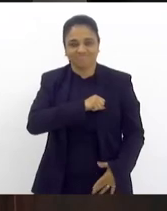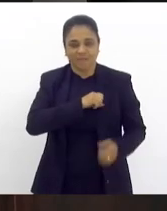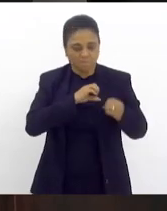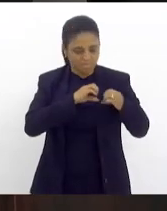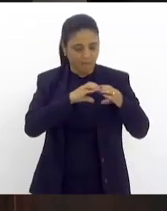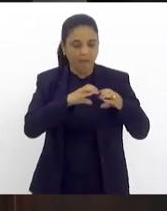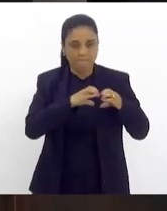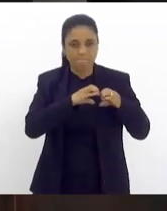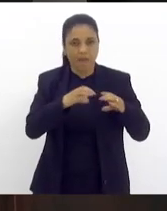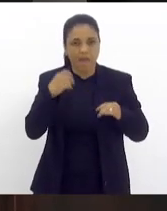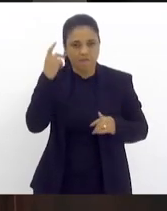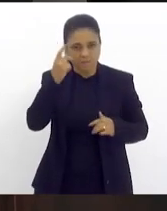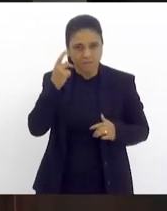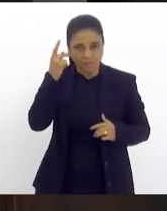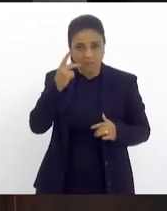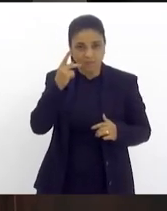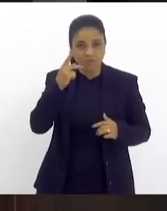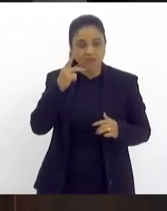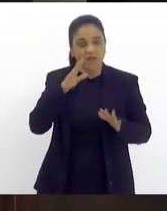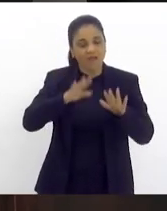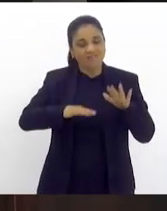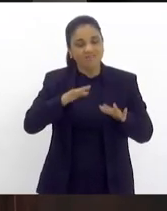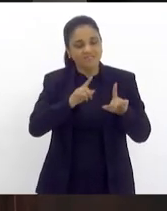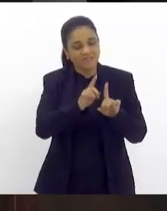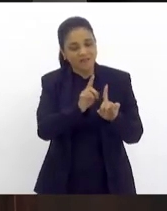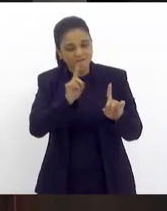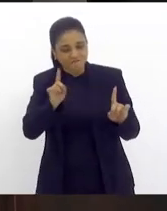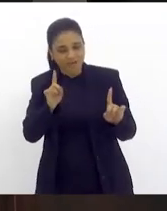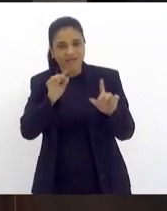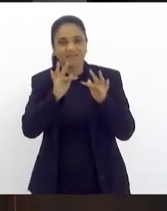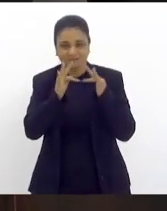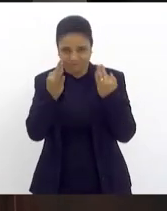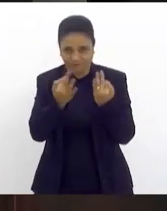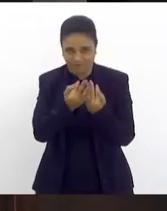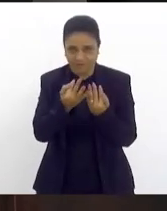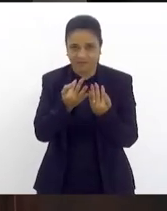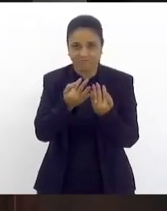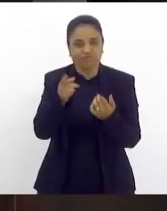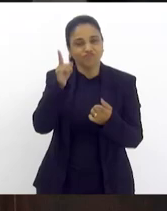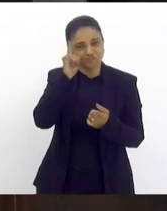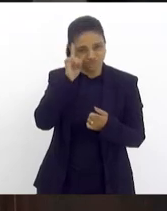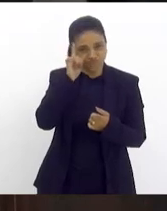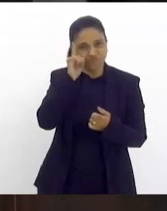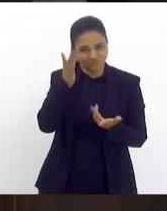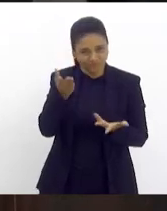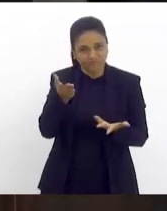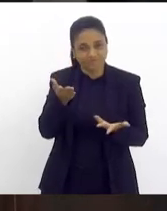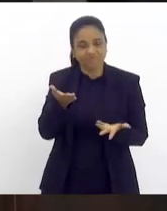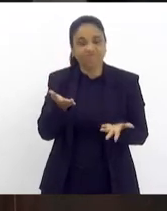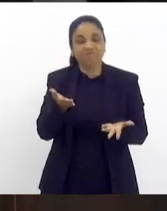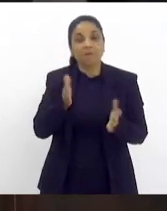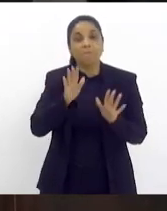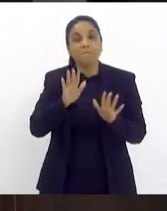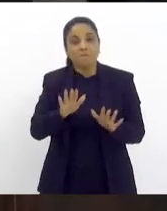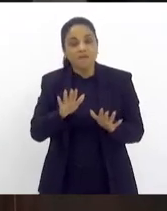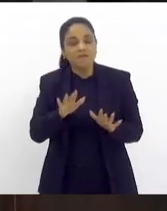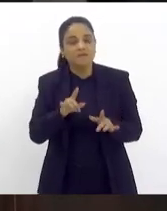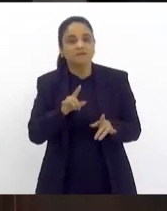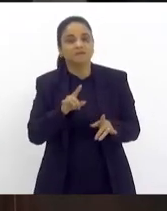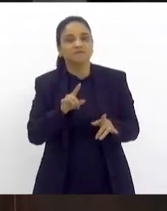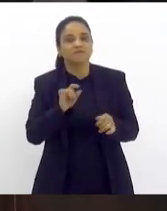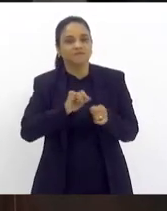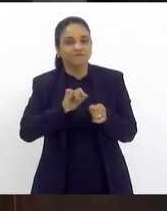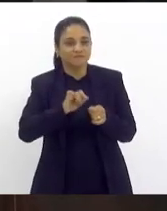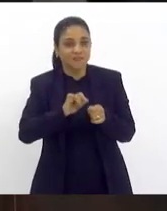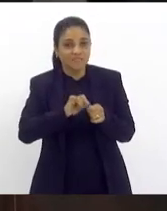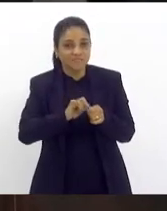nos afastando também da presença nossa, da nossa família, no seu dia a dia. E fazer isso em